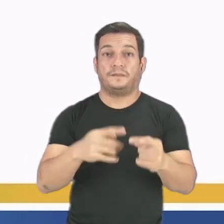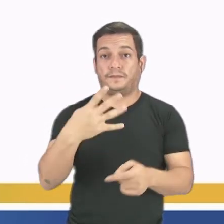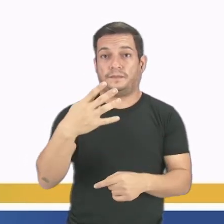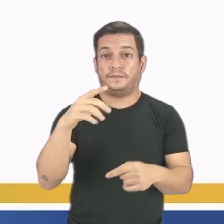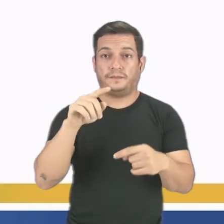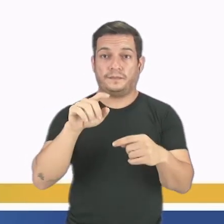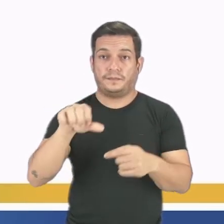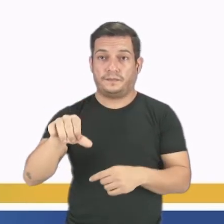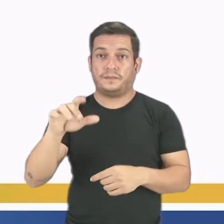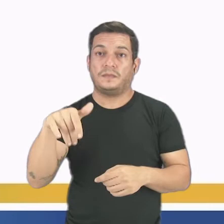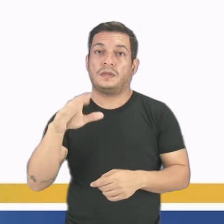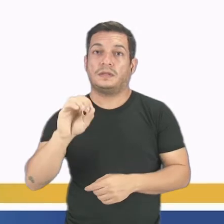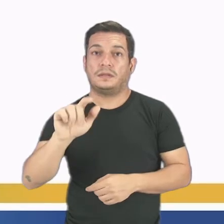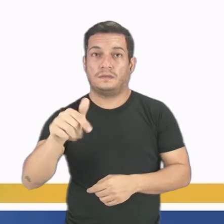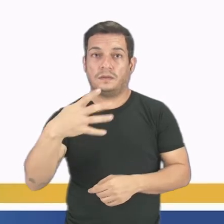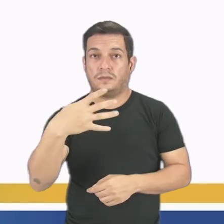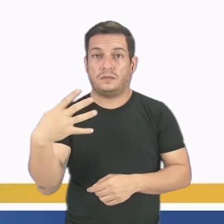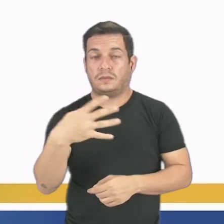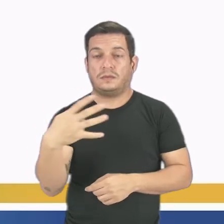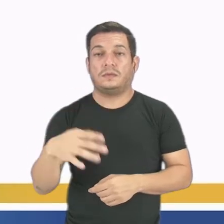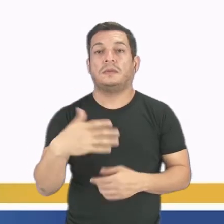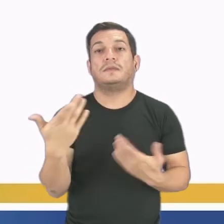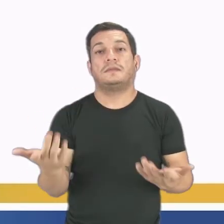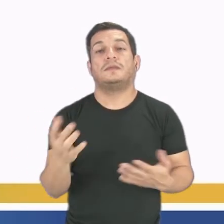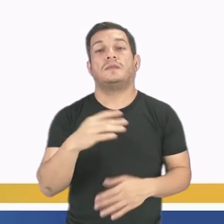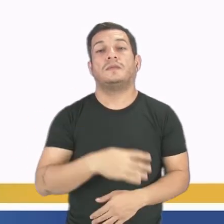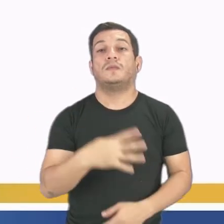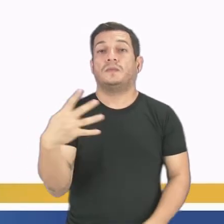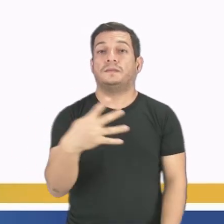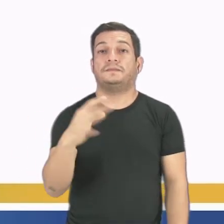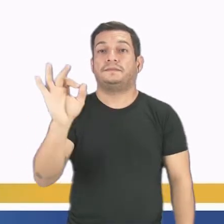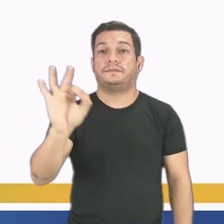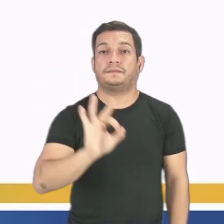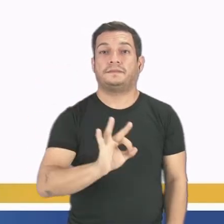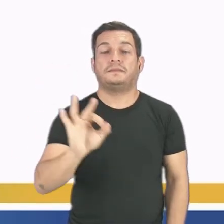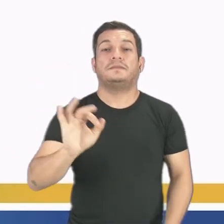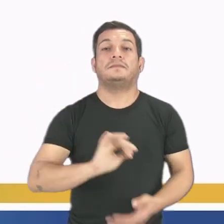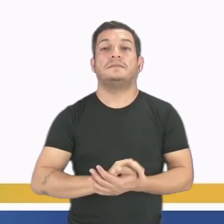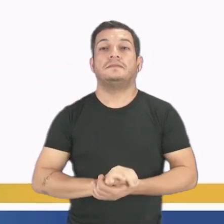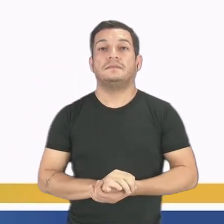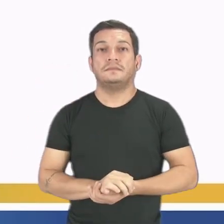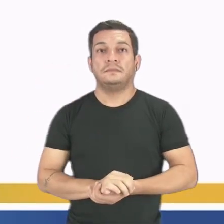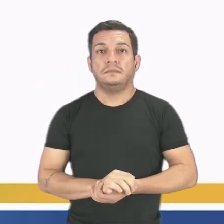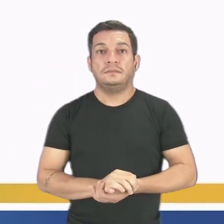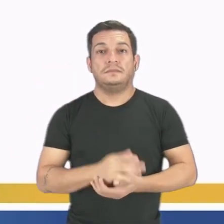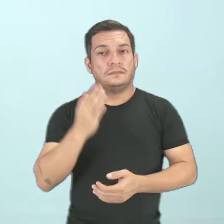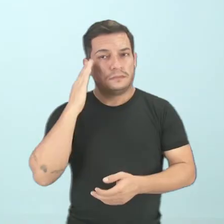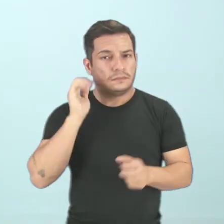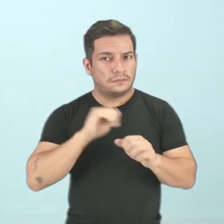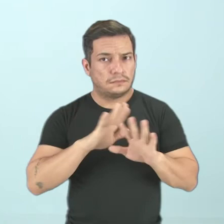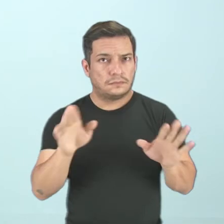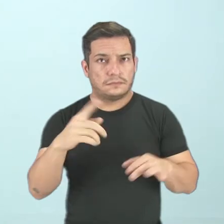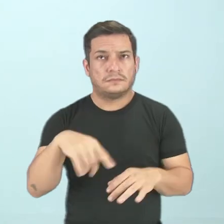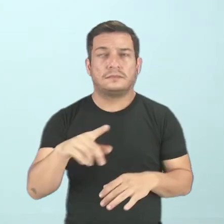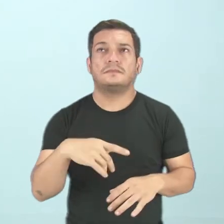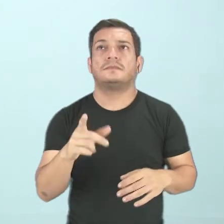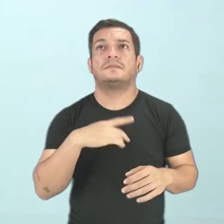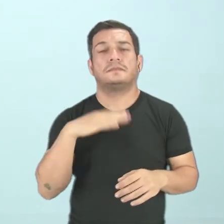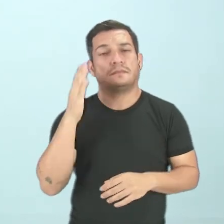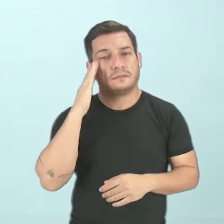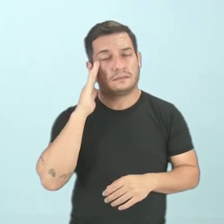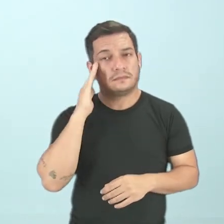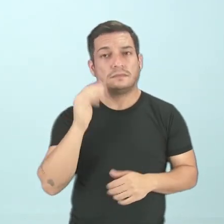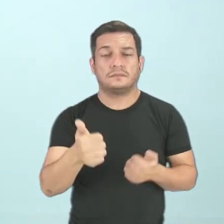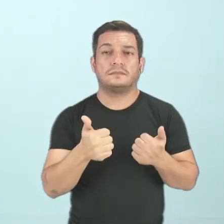9, chegamos a 0,44, ou seja, 44%. Ficou claro para você? Você está